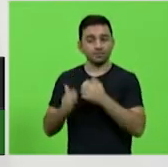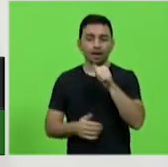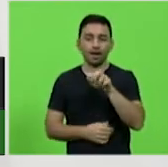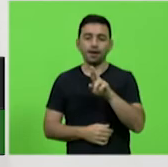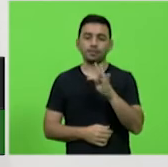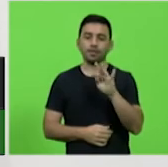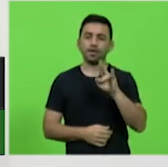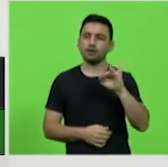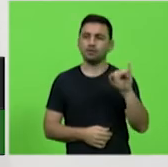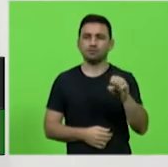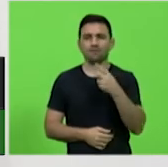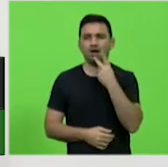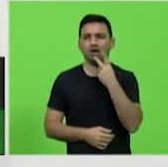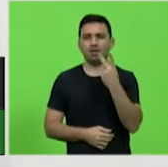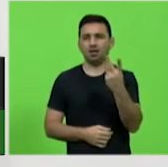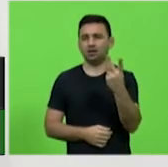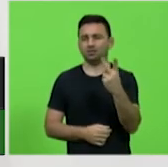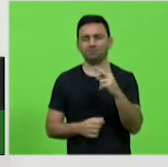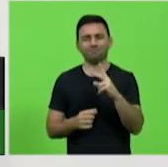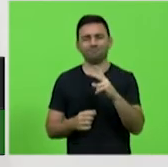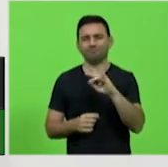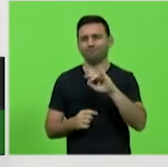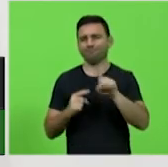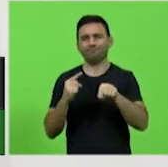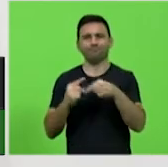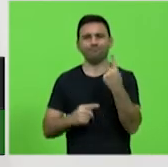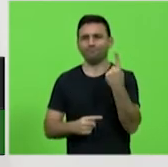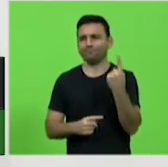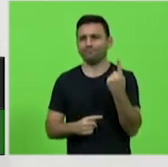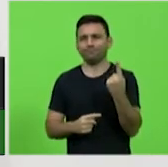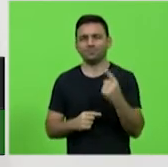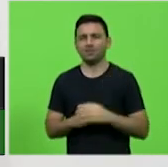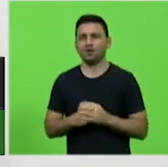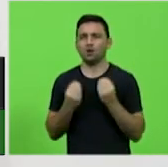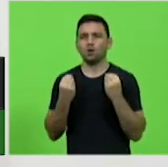muito infeliz ao dar essa declaração. 30 segundos.